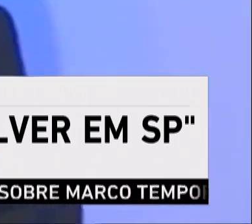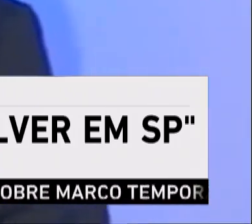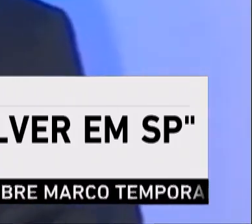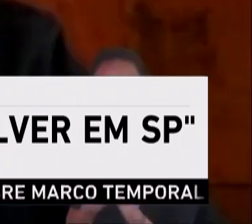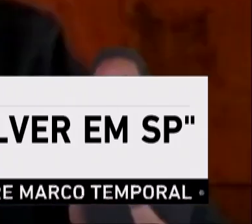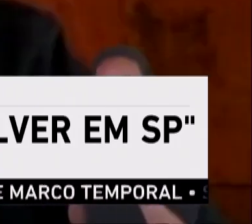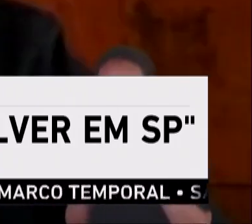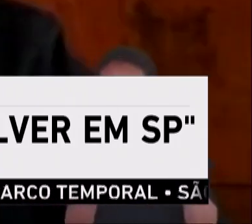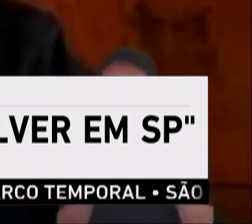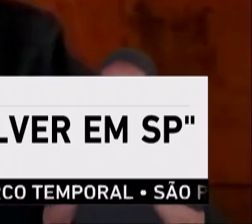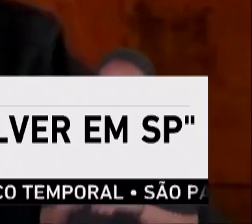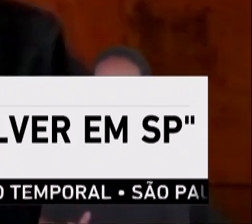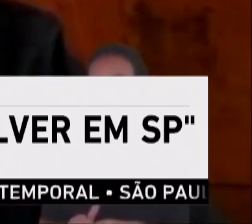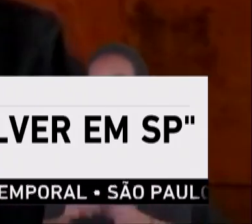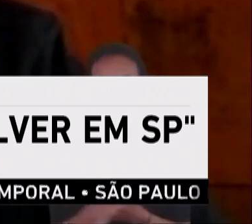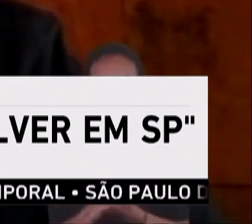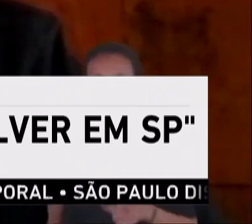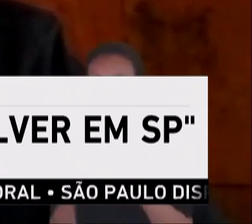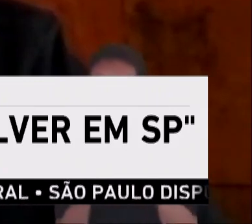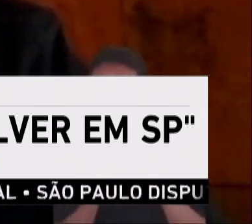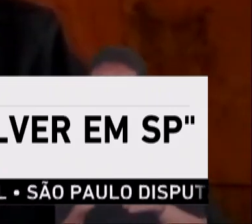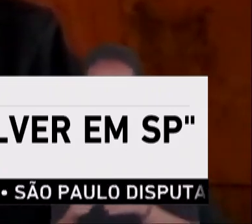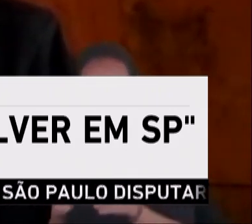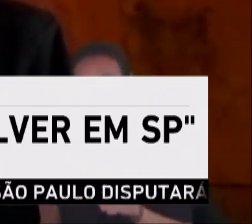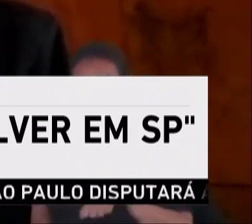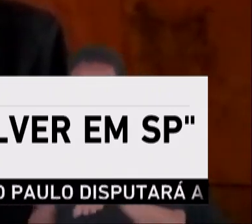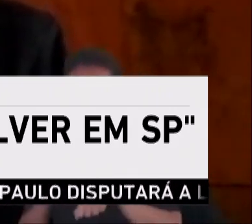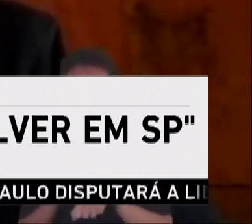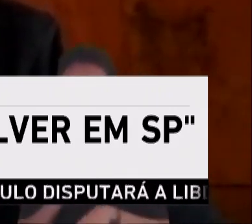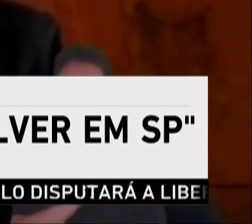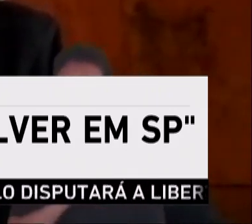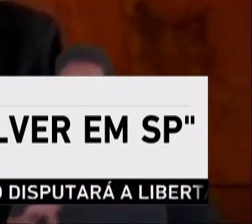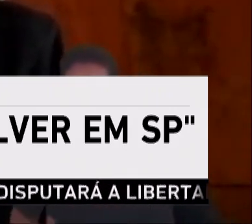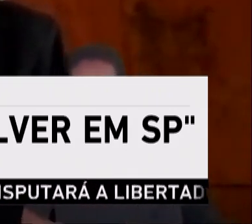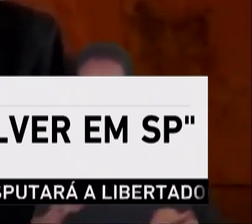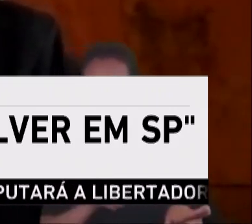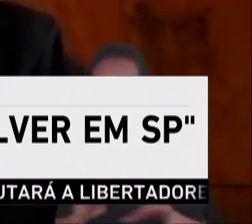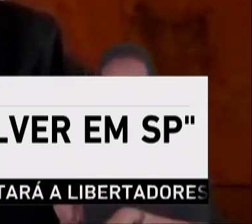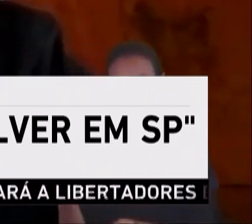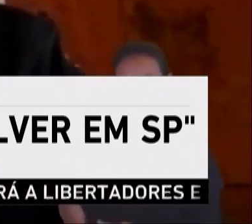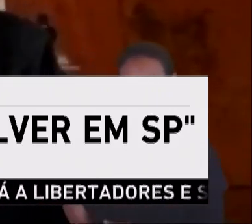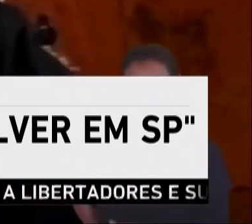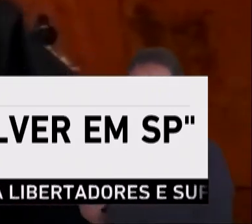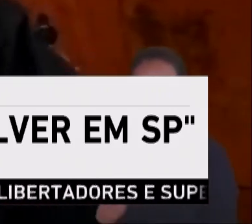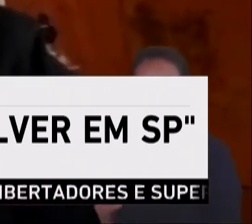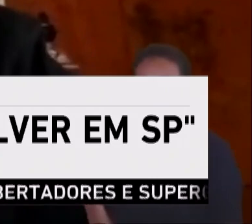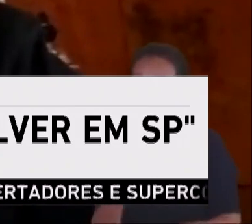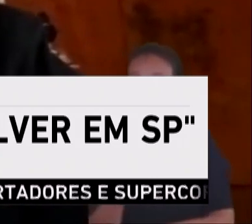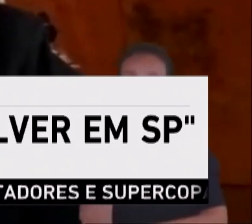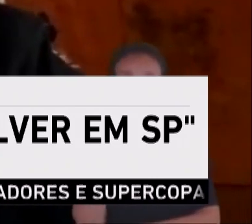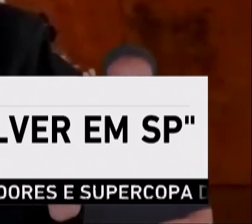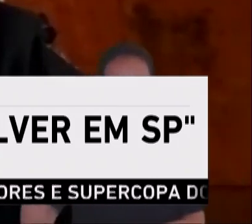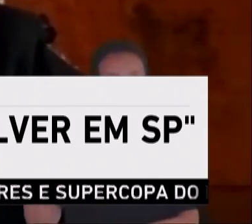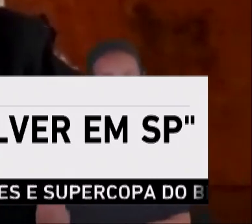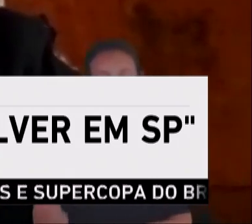Janeiro. O ex-presidente também convidou os presentes ou telespectadores interessados na política a